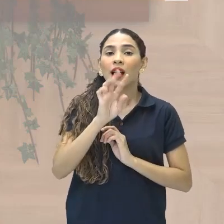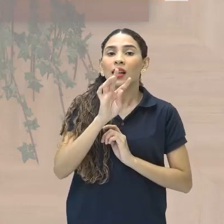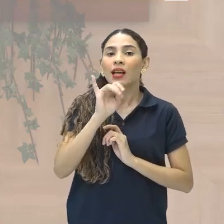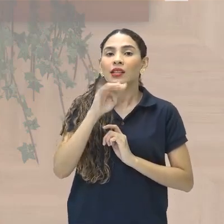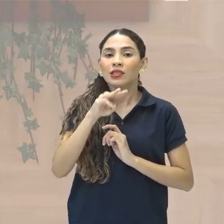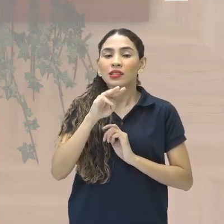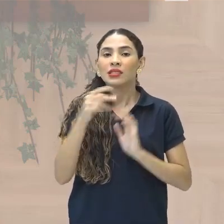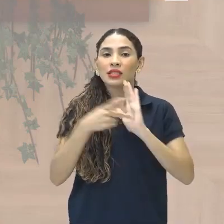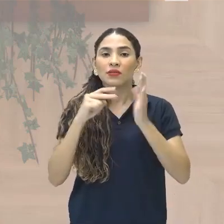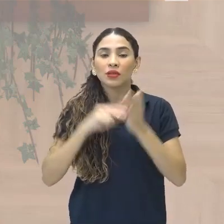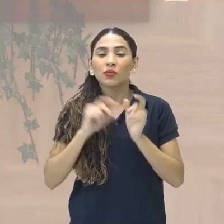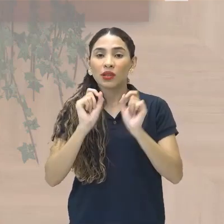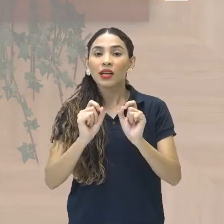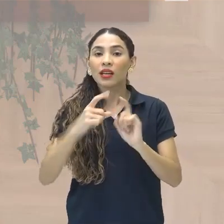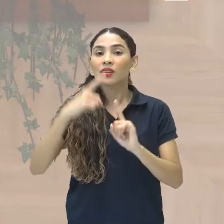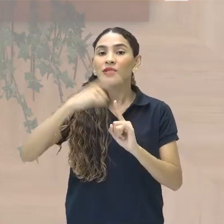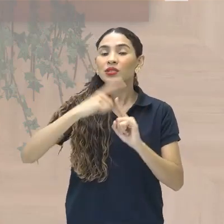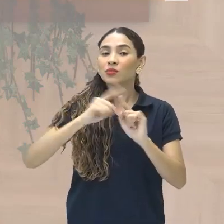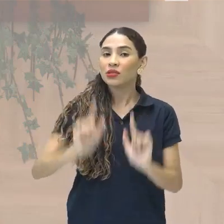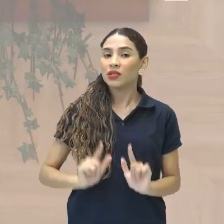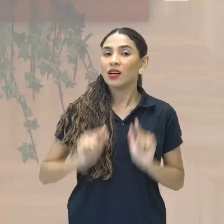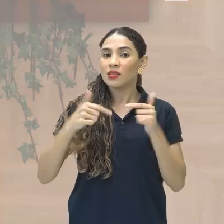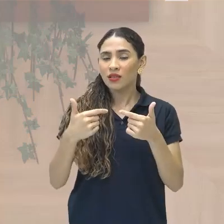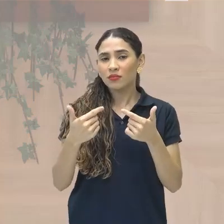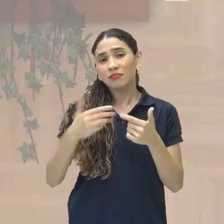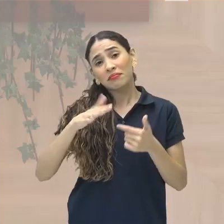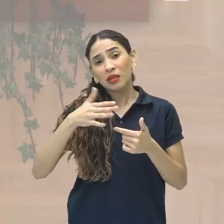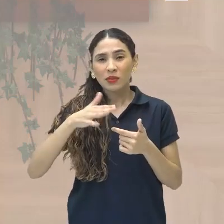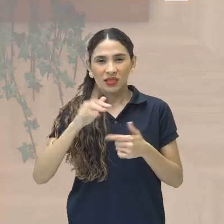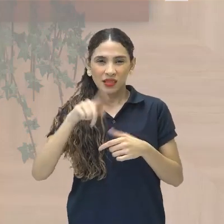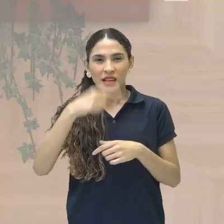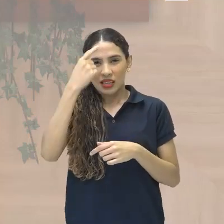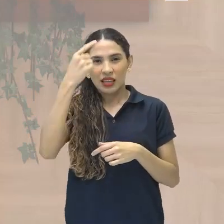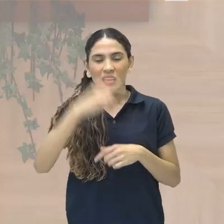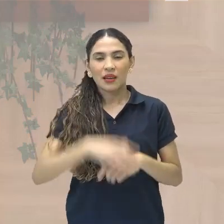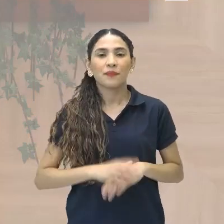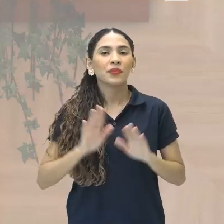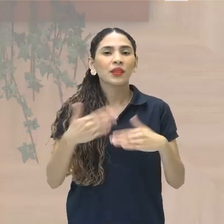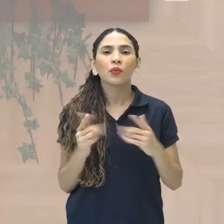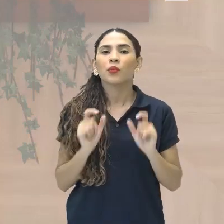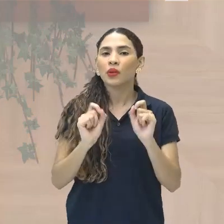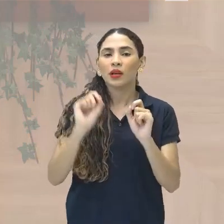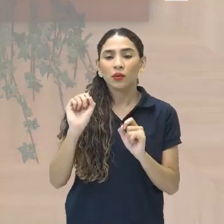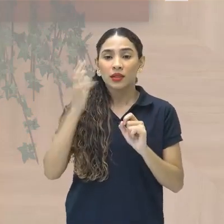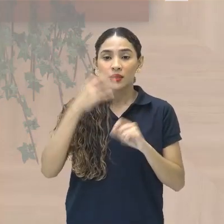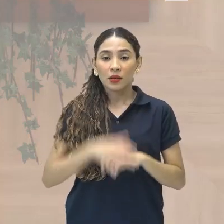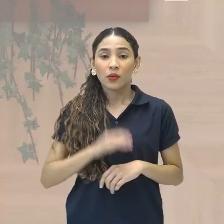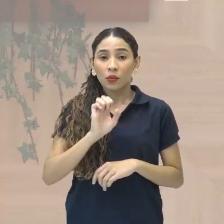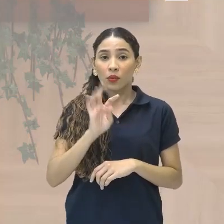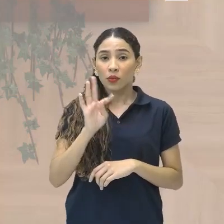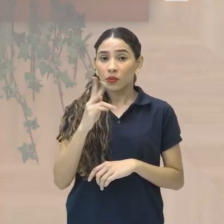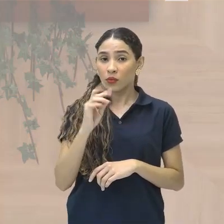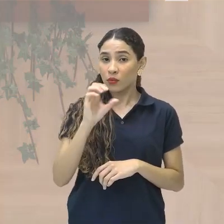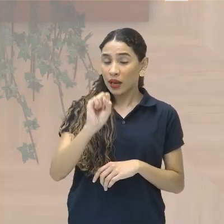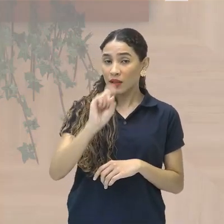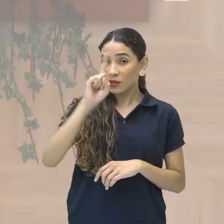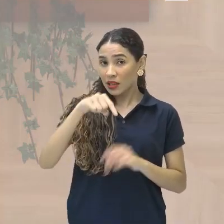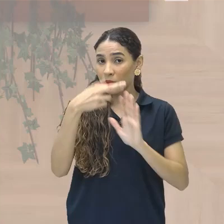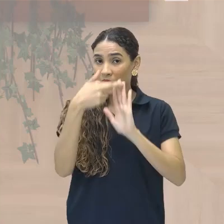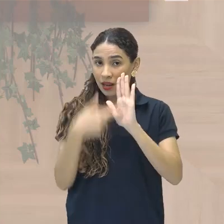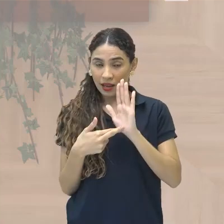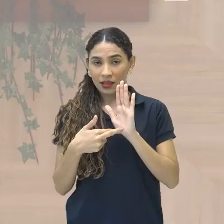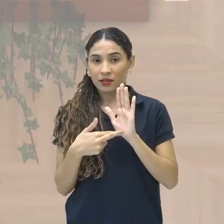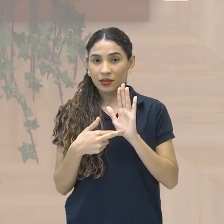quê? Maneira de agir. Foi mais ou menos essa ideia aí. Então, o que aconteceu? O ethos ficou como